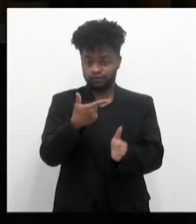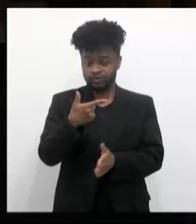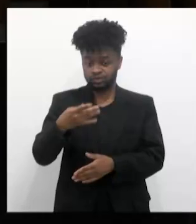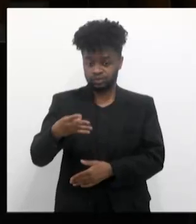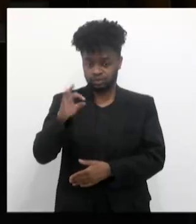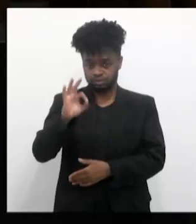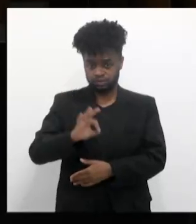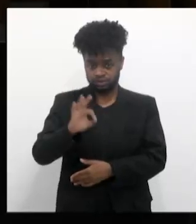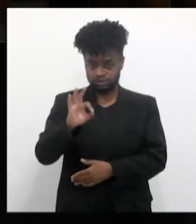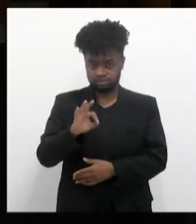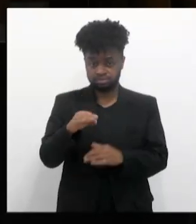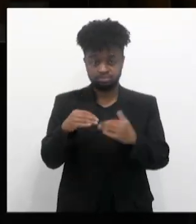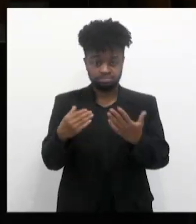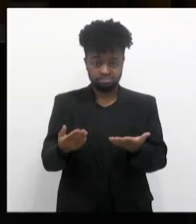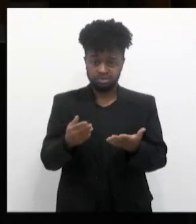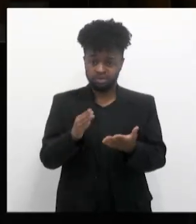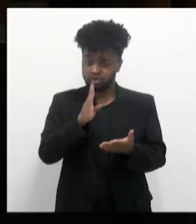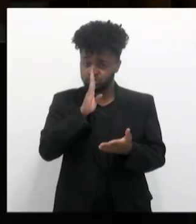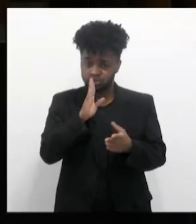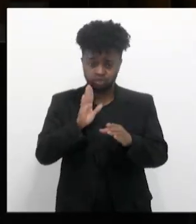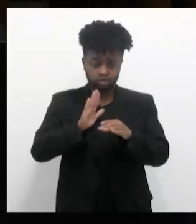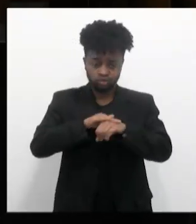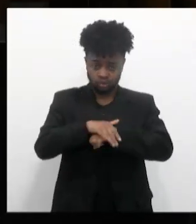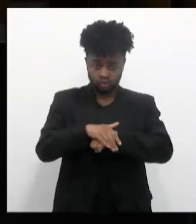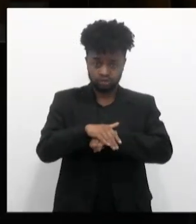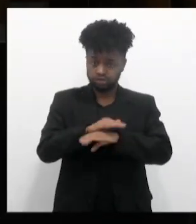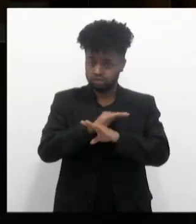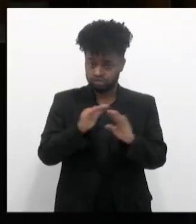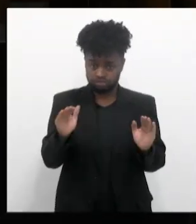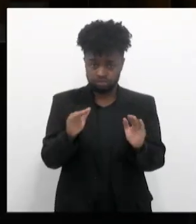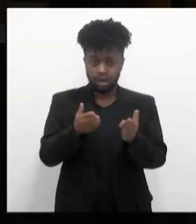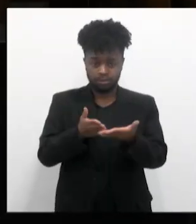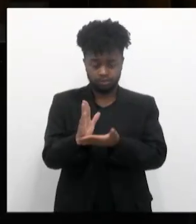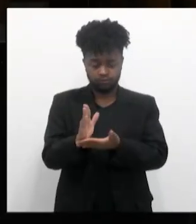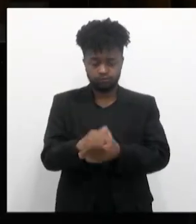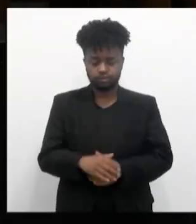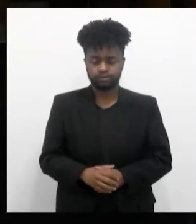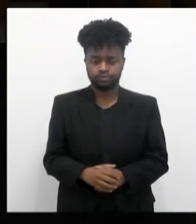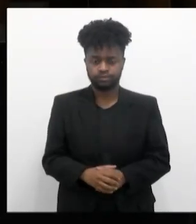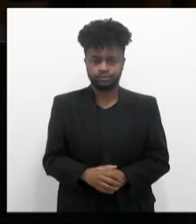24%. E na calada da noite foi aprovado.